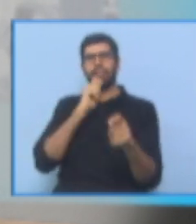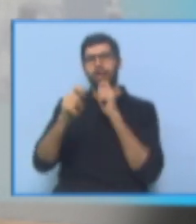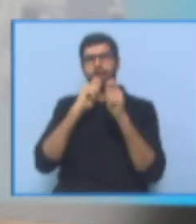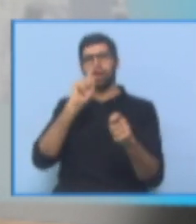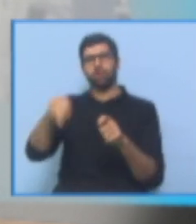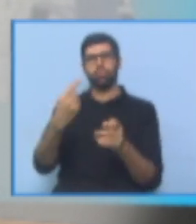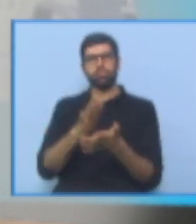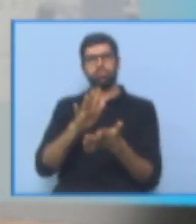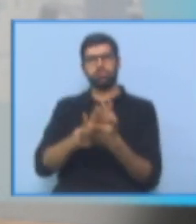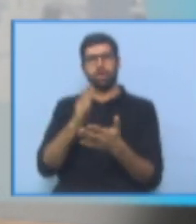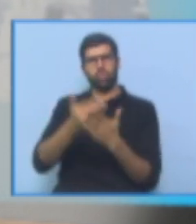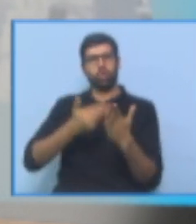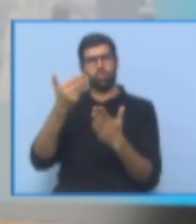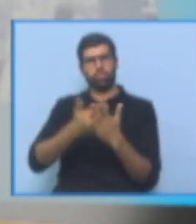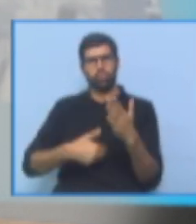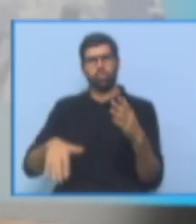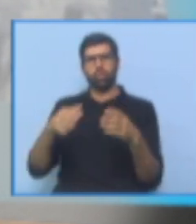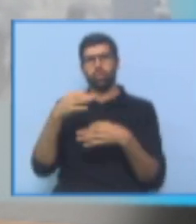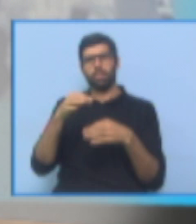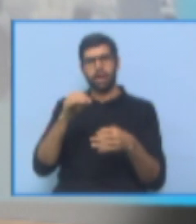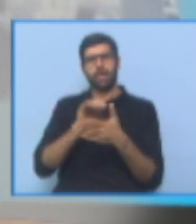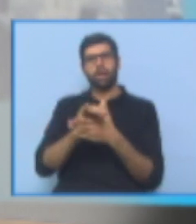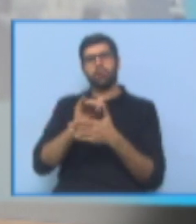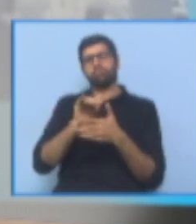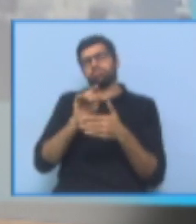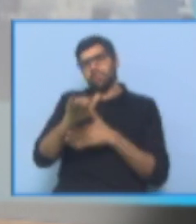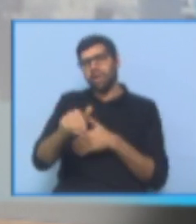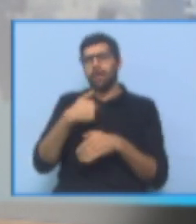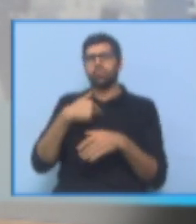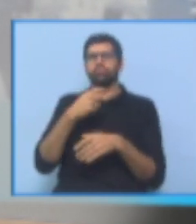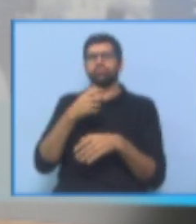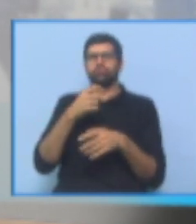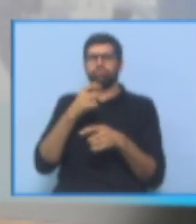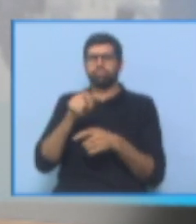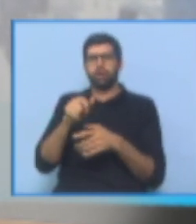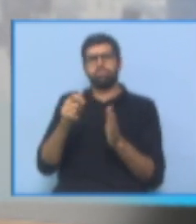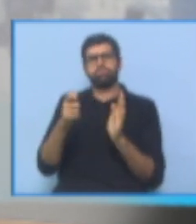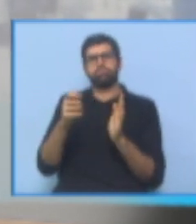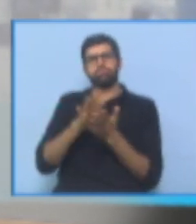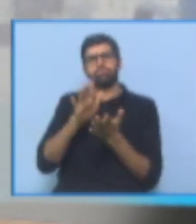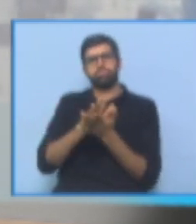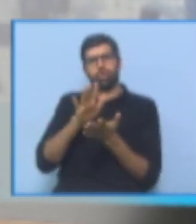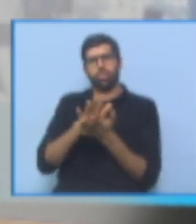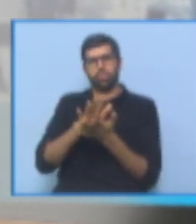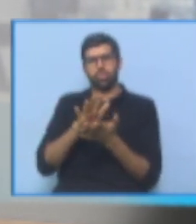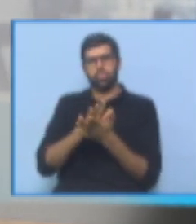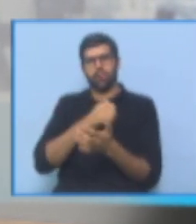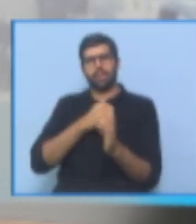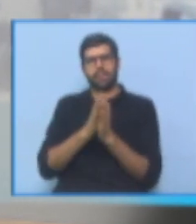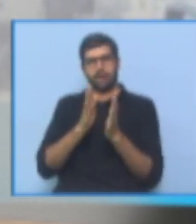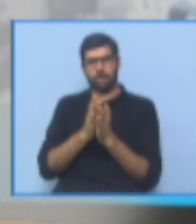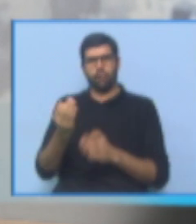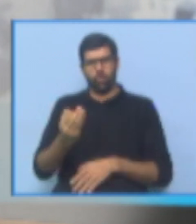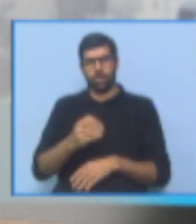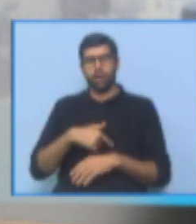publica documentos, mensagens e notas pastorais que publicou lá na Diocese.